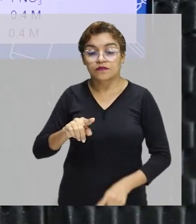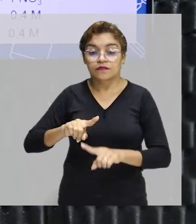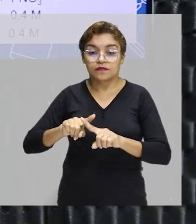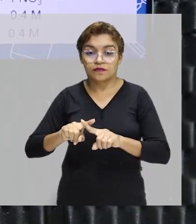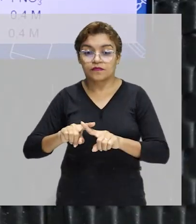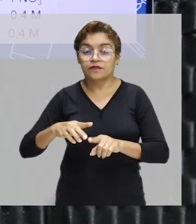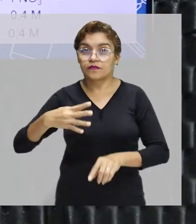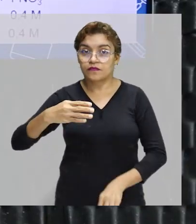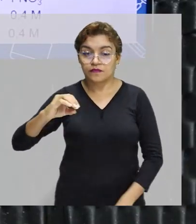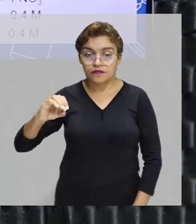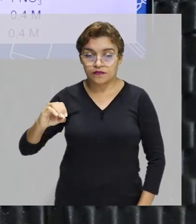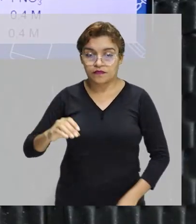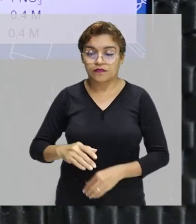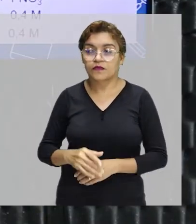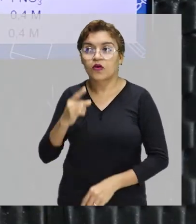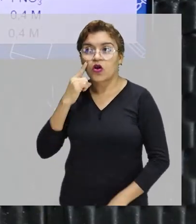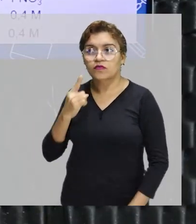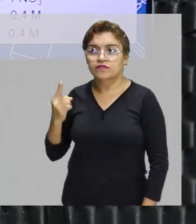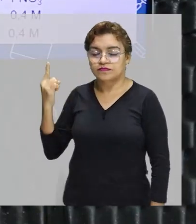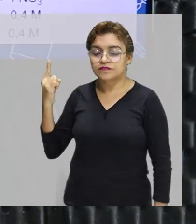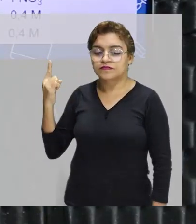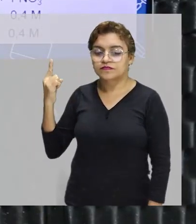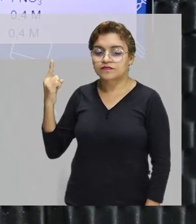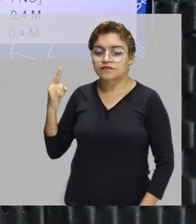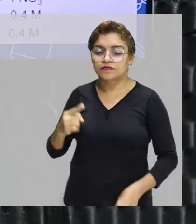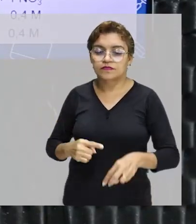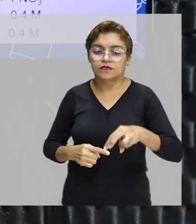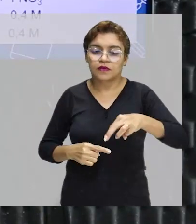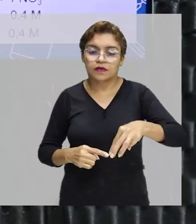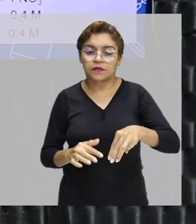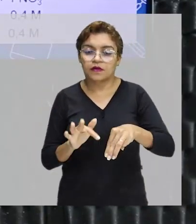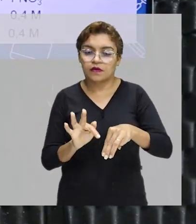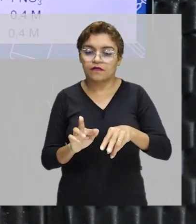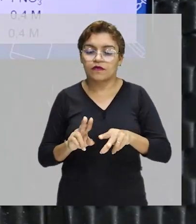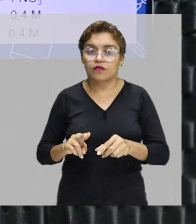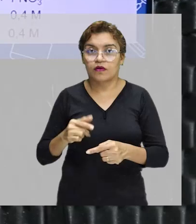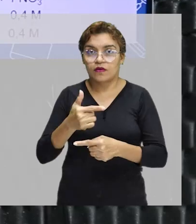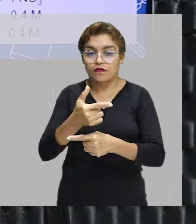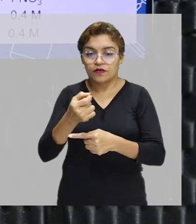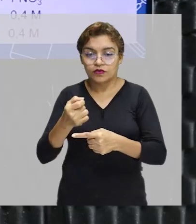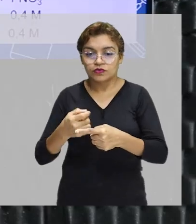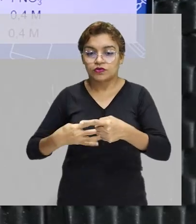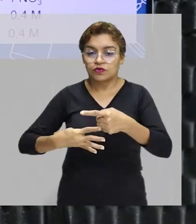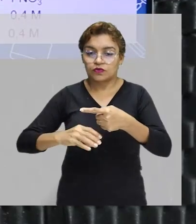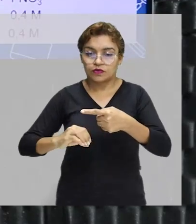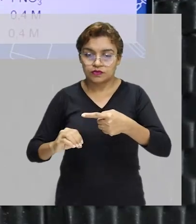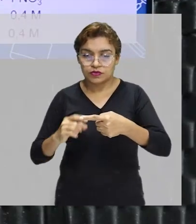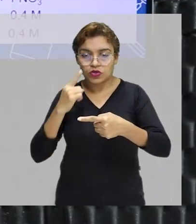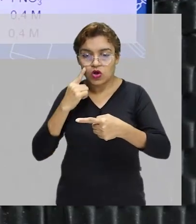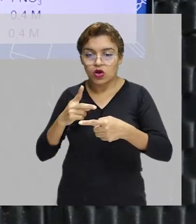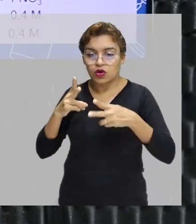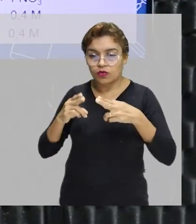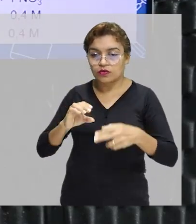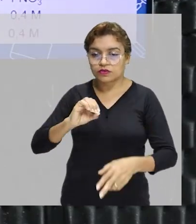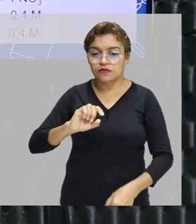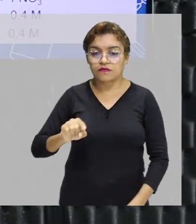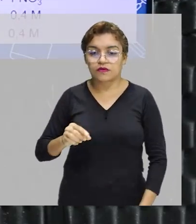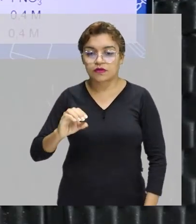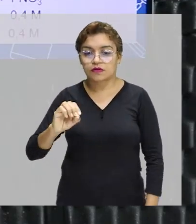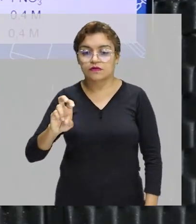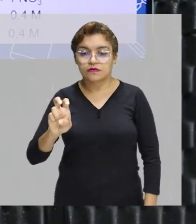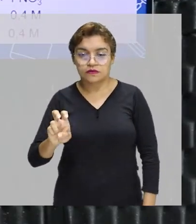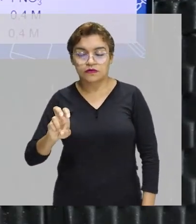final 20 dividido por 400, que vai ser igual a 0,05 mol por litro. Isso para